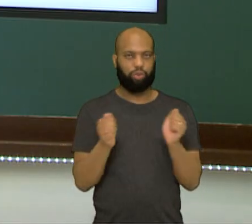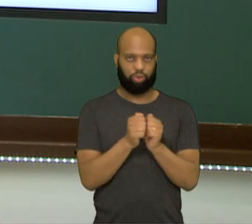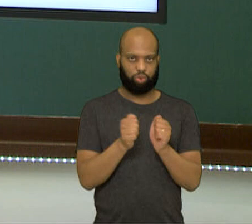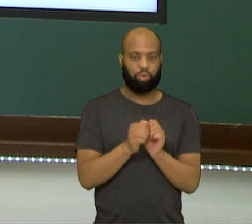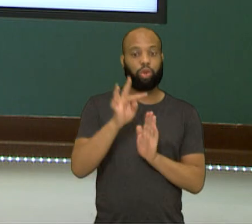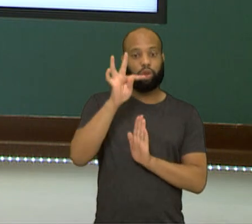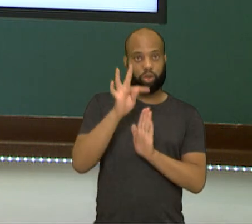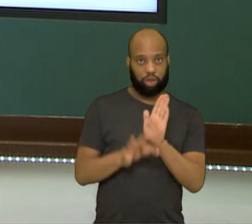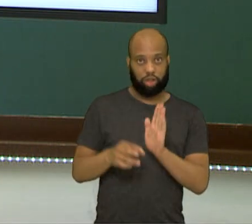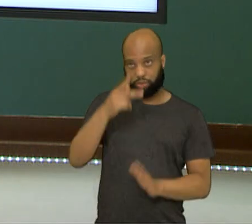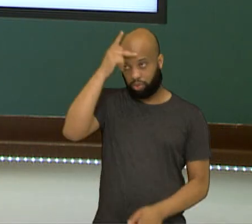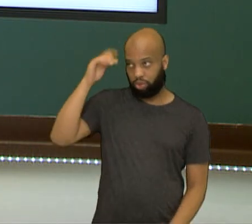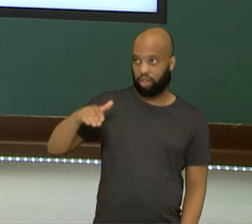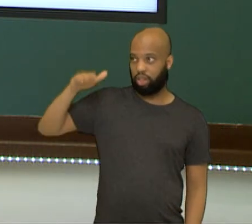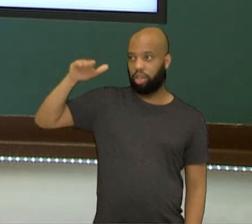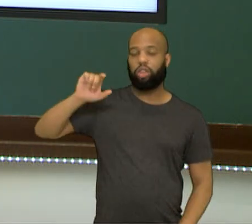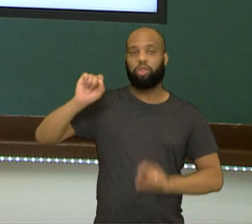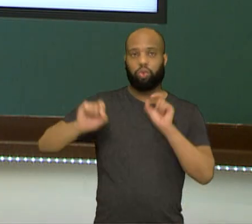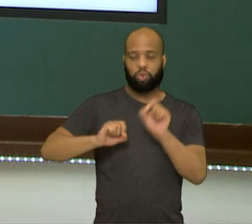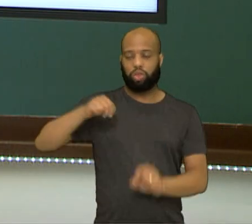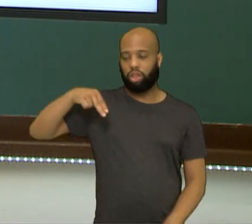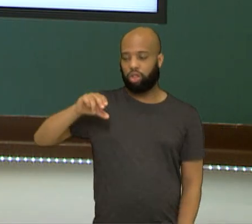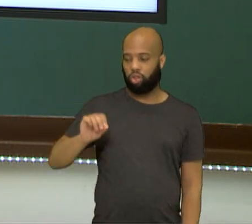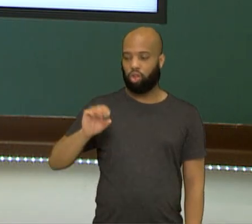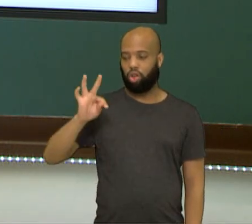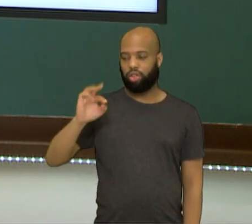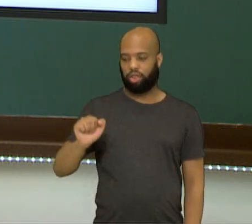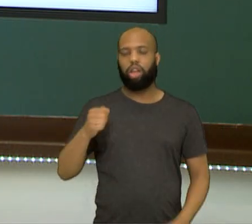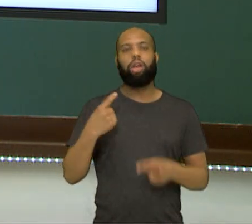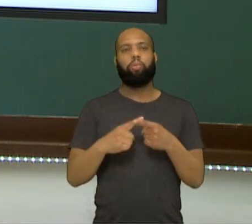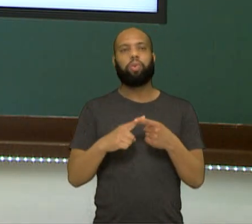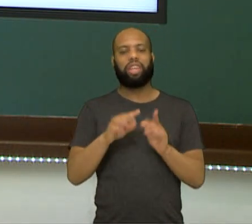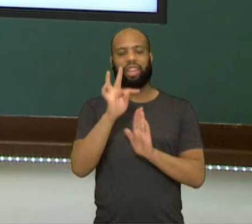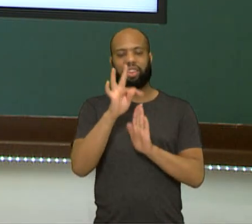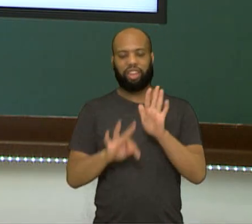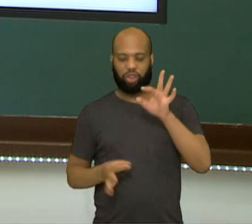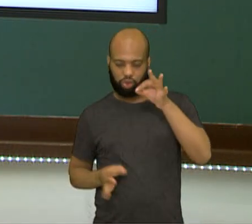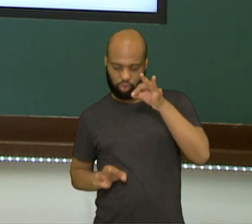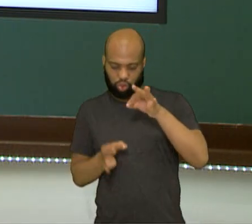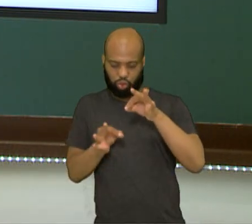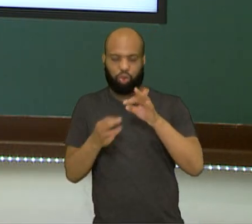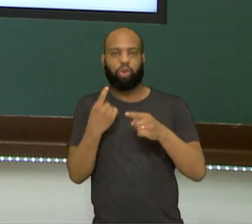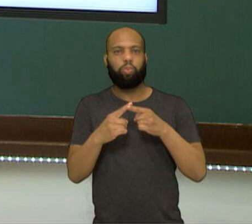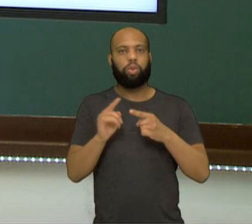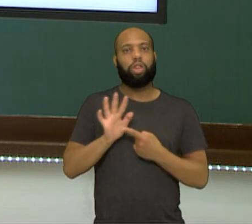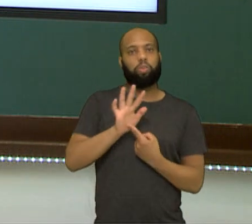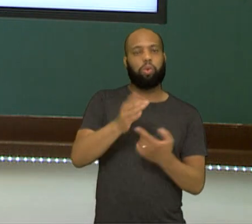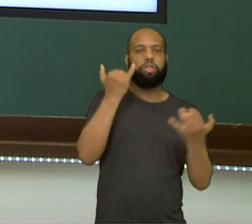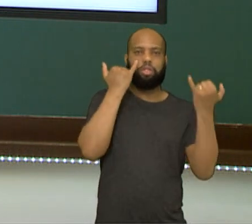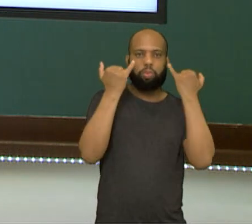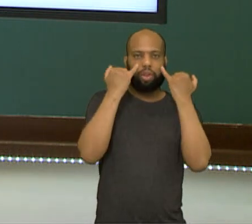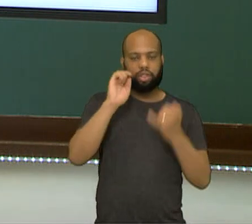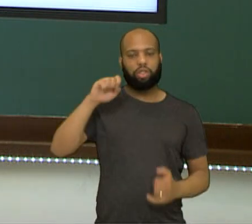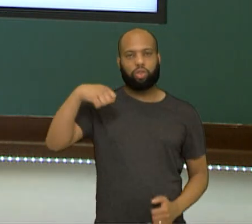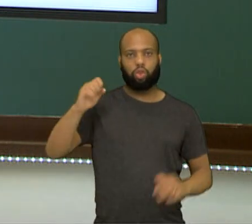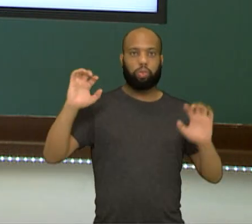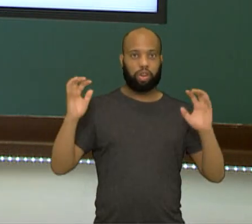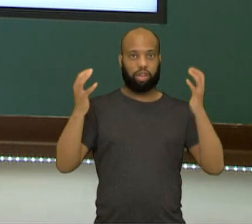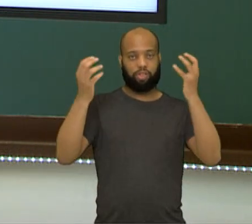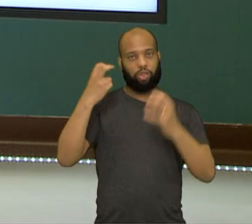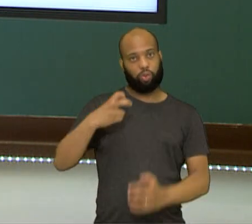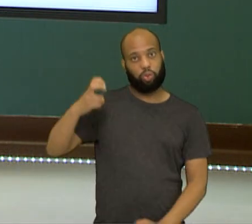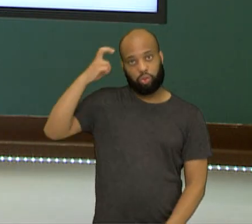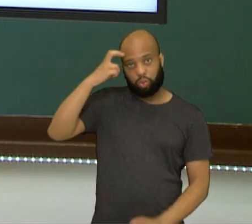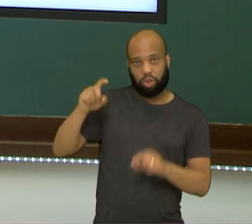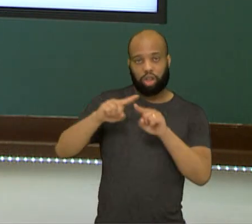Gente Grande é uma nota, porque é um texto curto que veicula informações sobre um evento cultural,